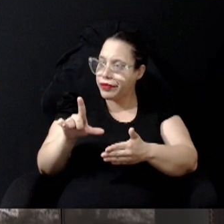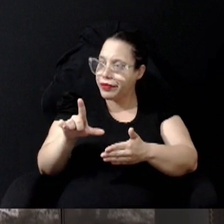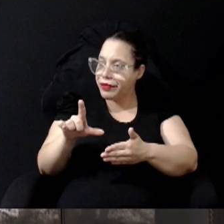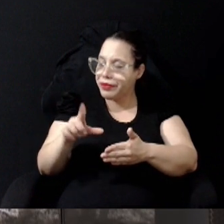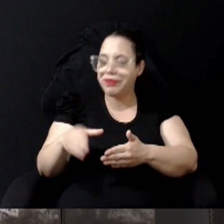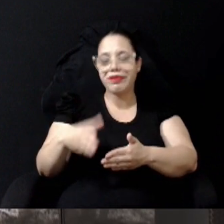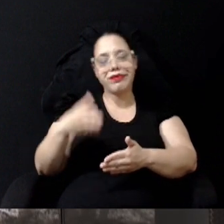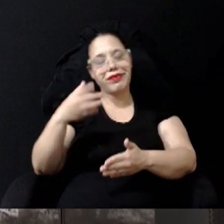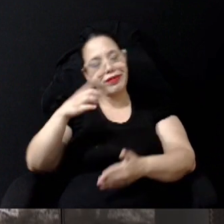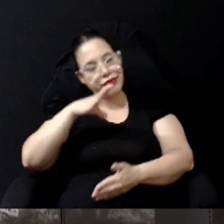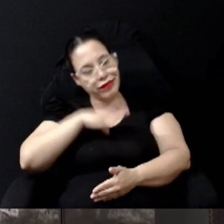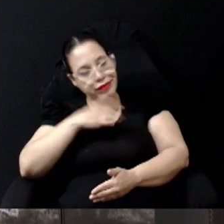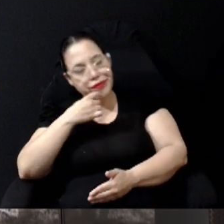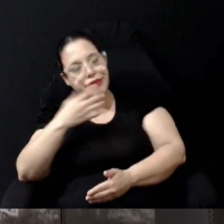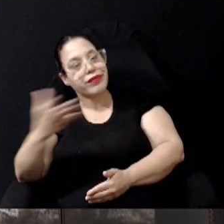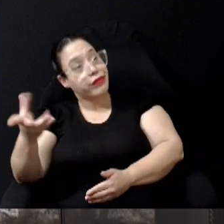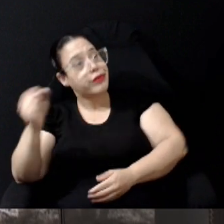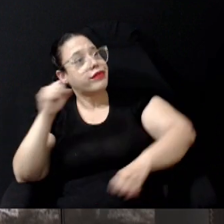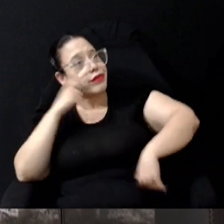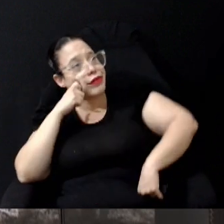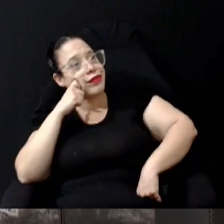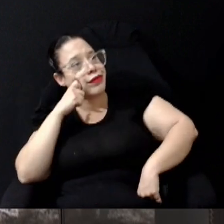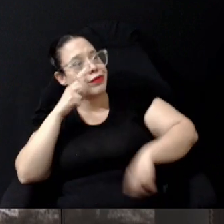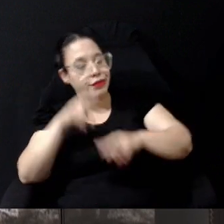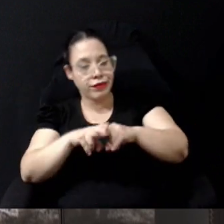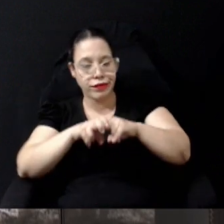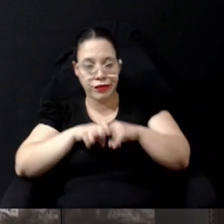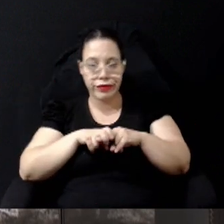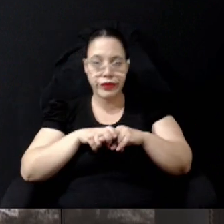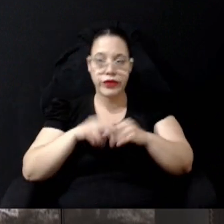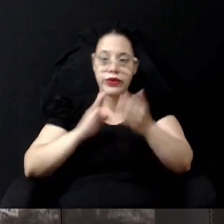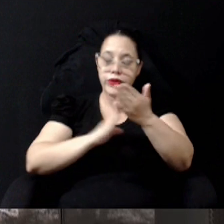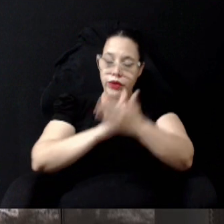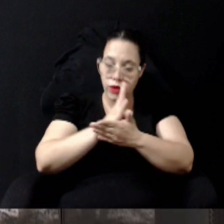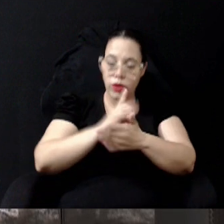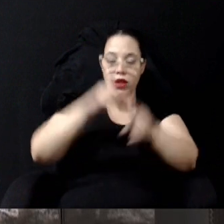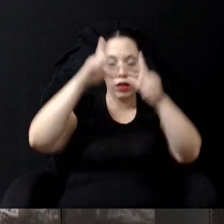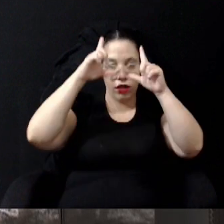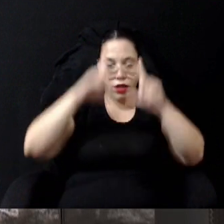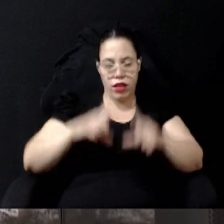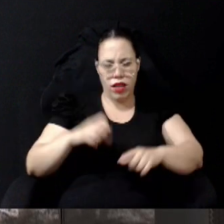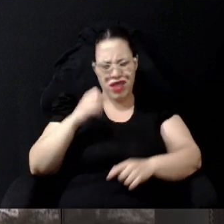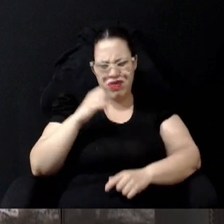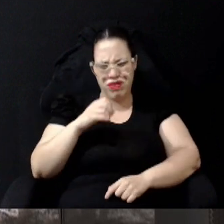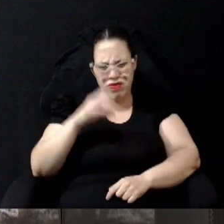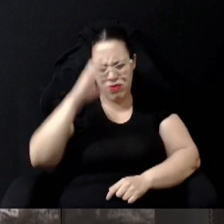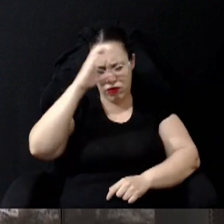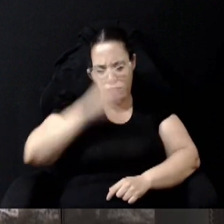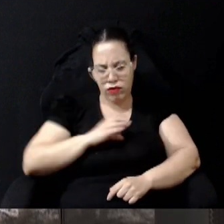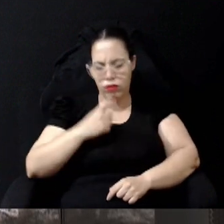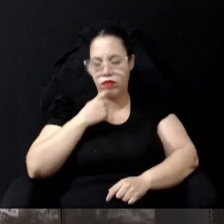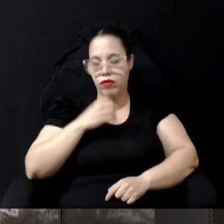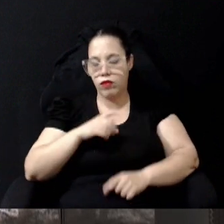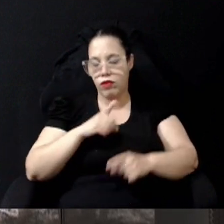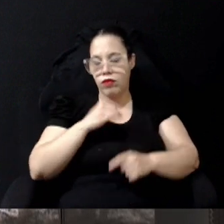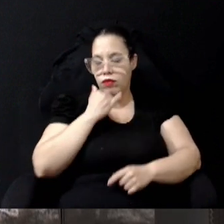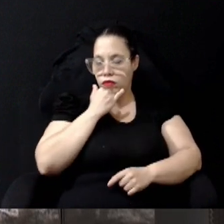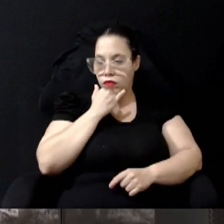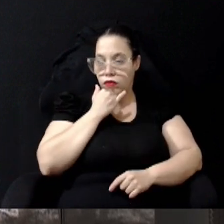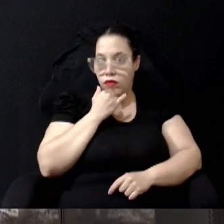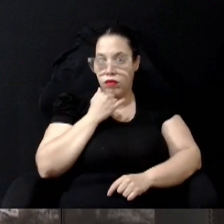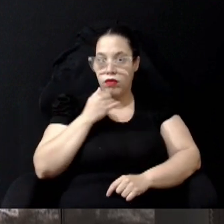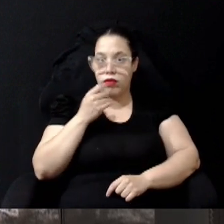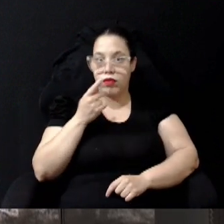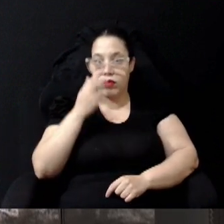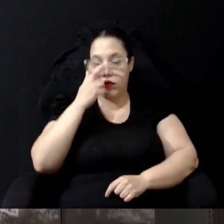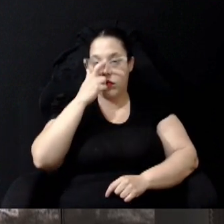Campinas e, portanto, aprovar o seu título de cidadã campineira. Então, nós chegamos nessa sessão